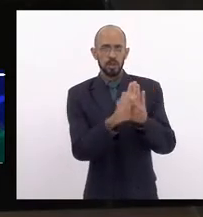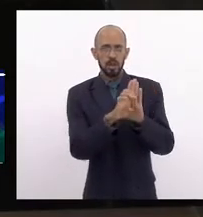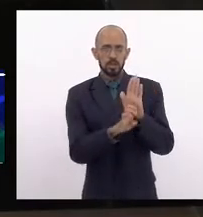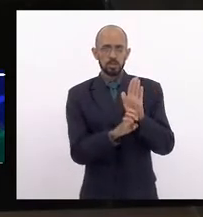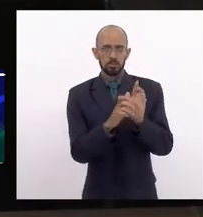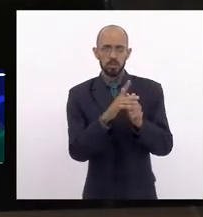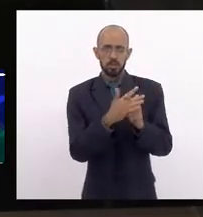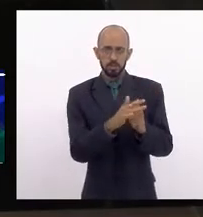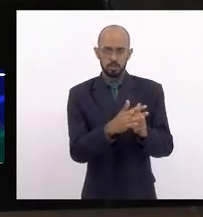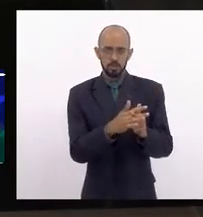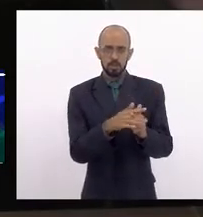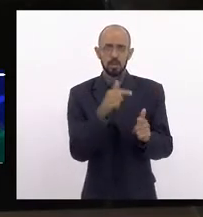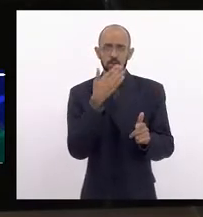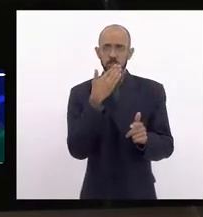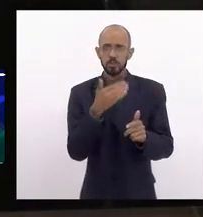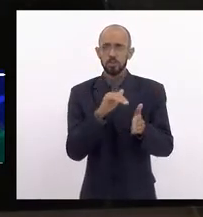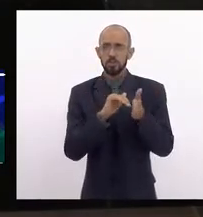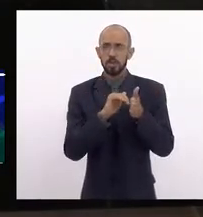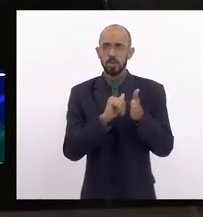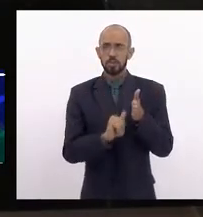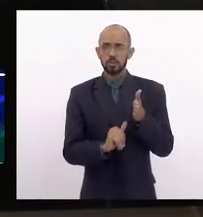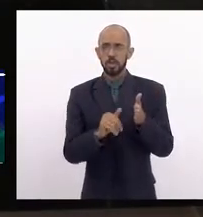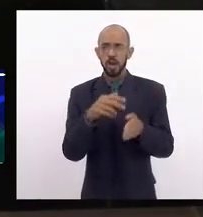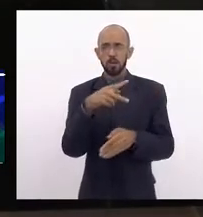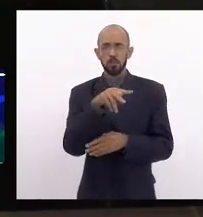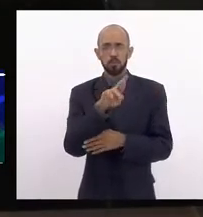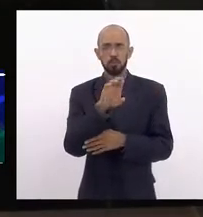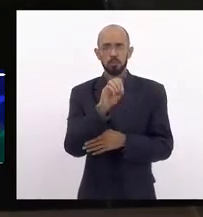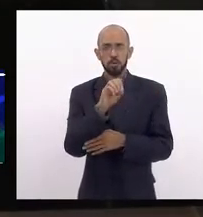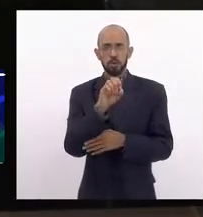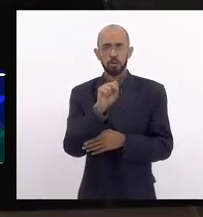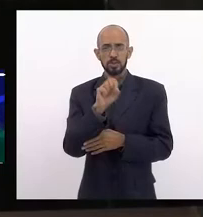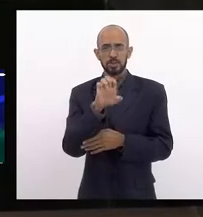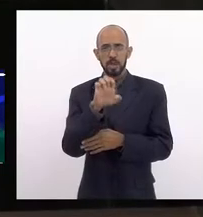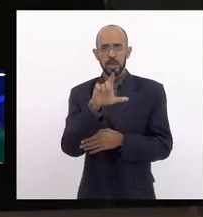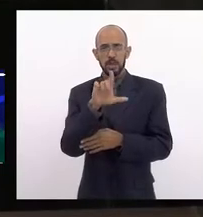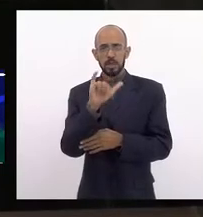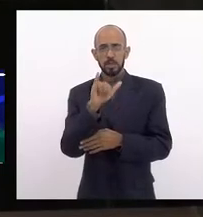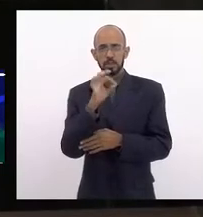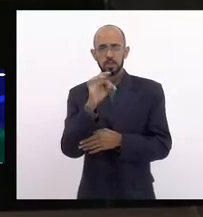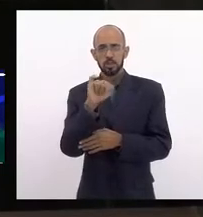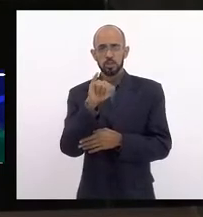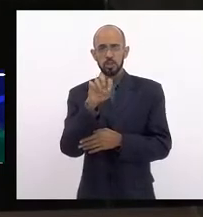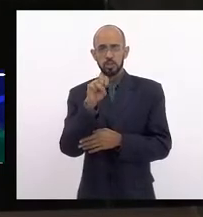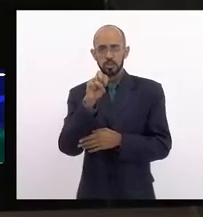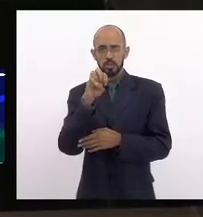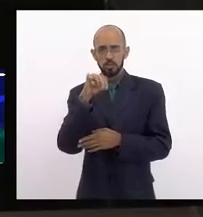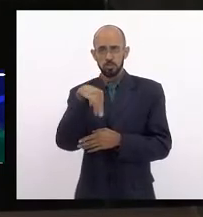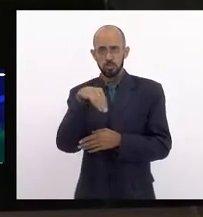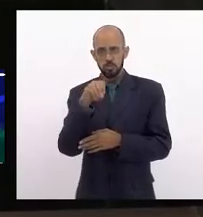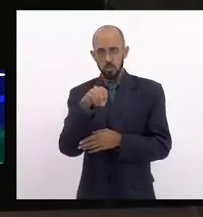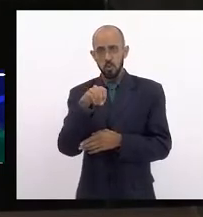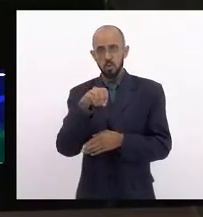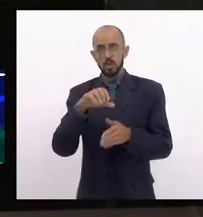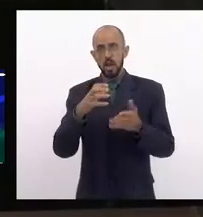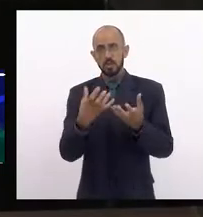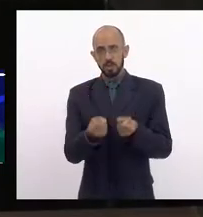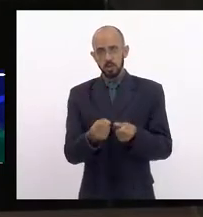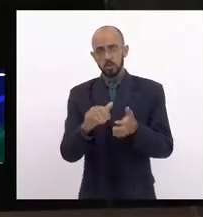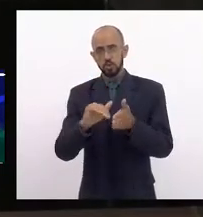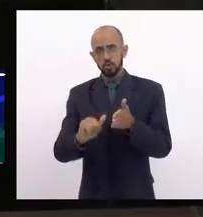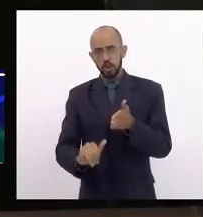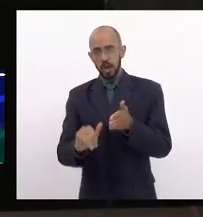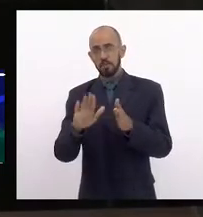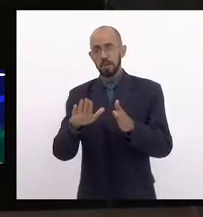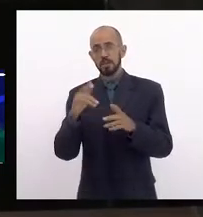eu pedi para ele tirar o proselitismo ele tirou mas ele continuou colocando o assédio